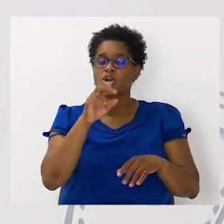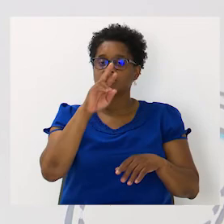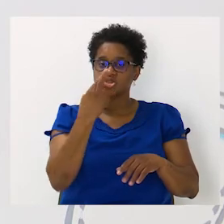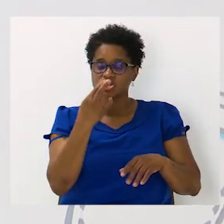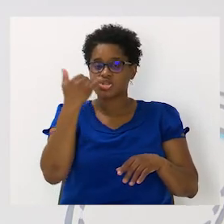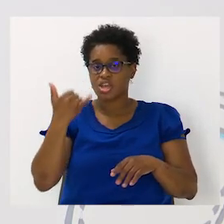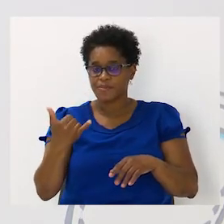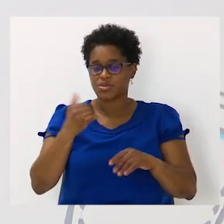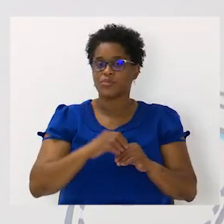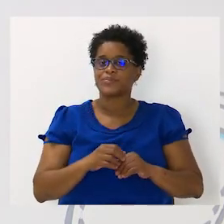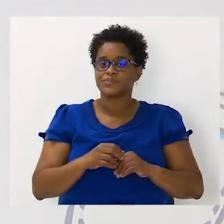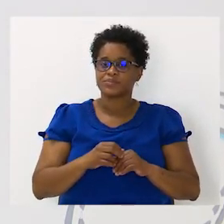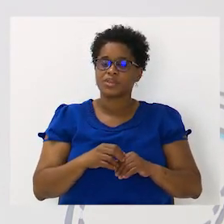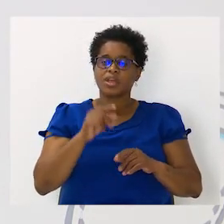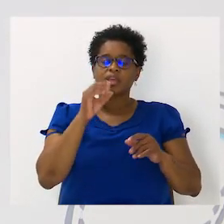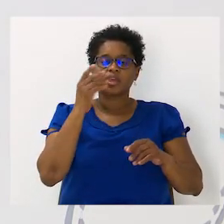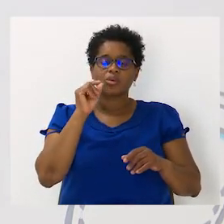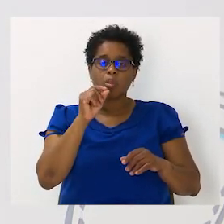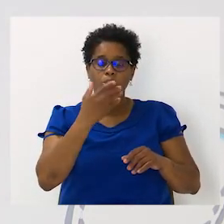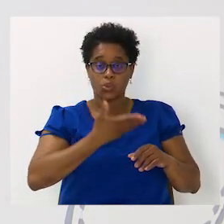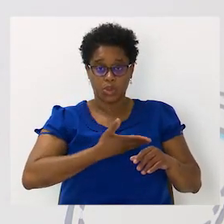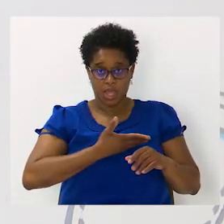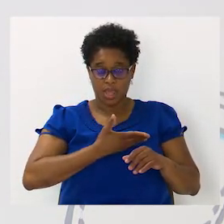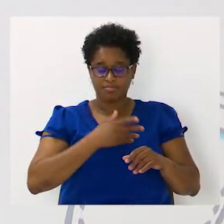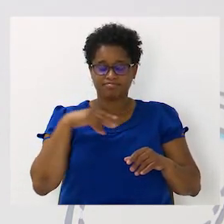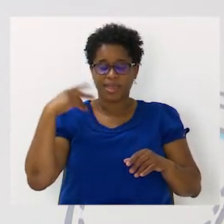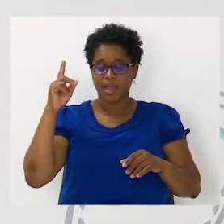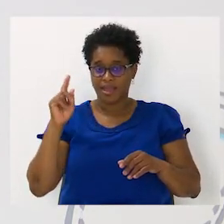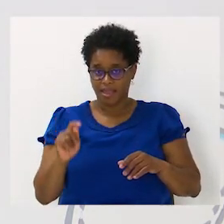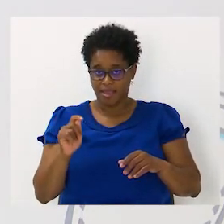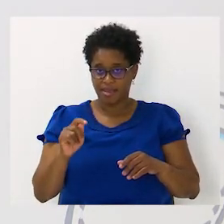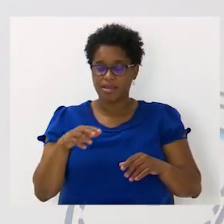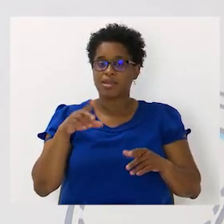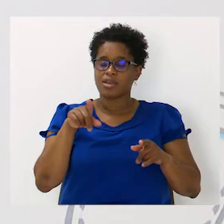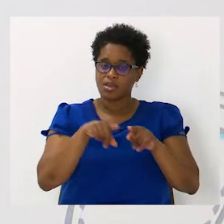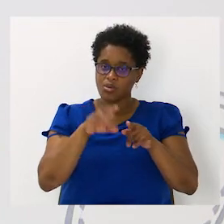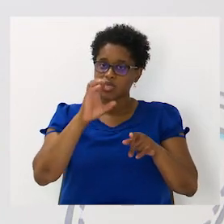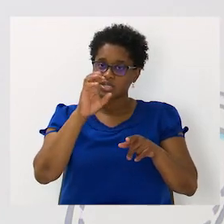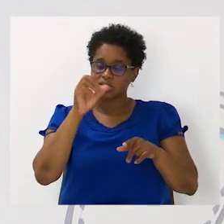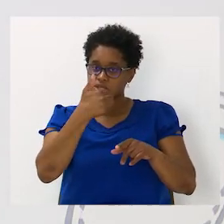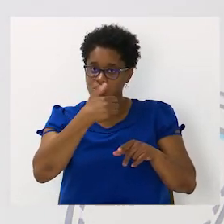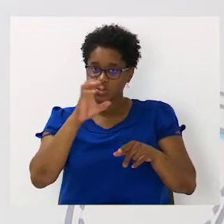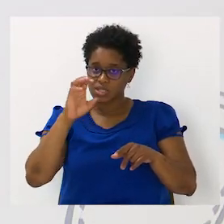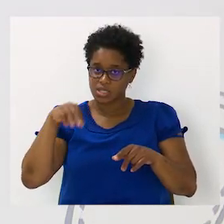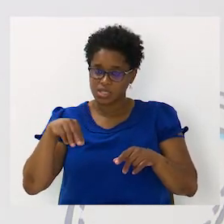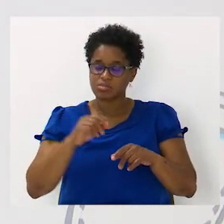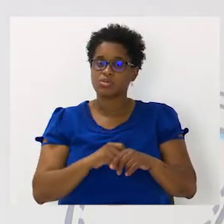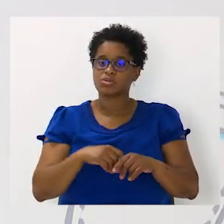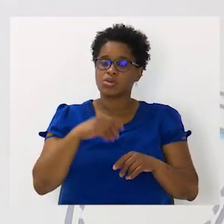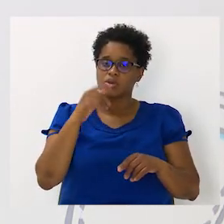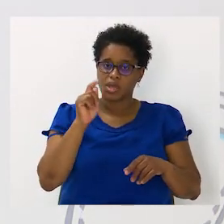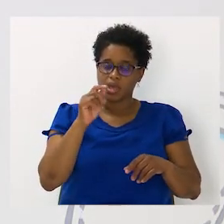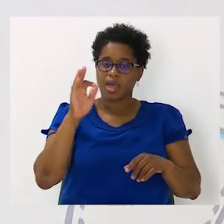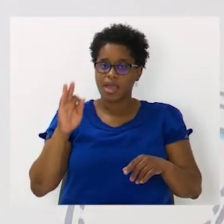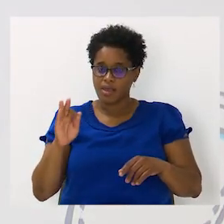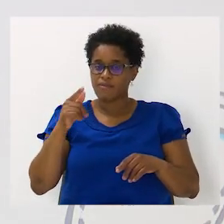XY, e do ponto D até o ponto E mede 5 centímetros, do ponto E até o ponto F